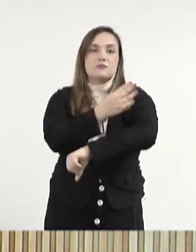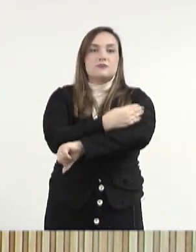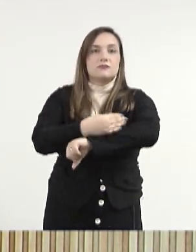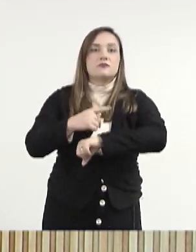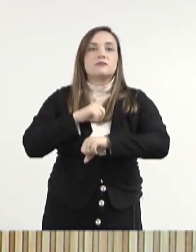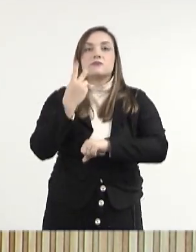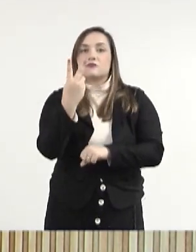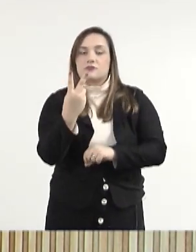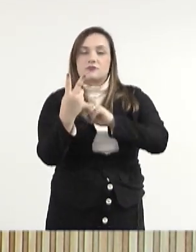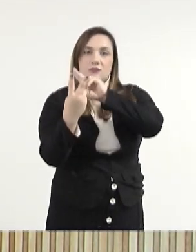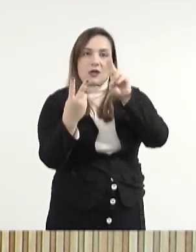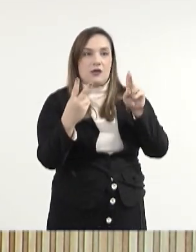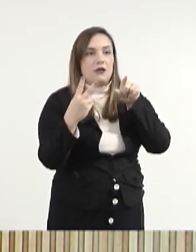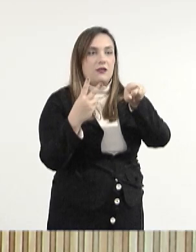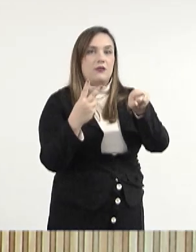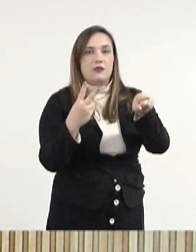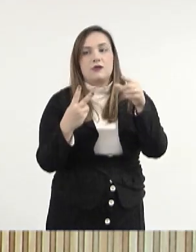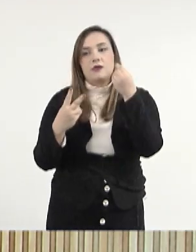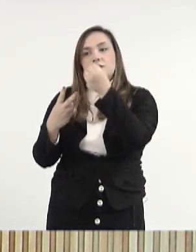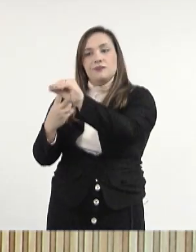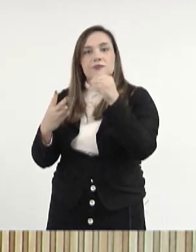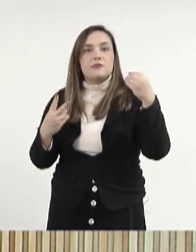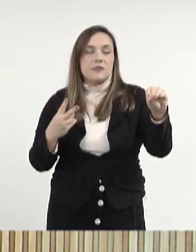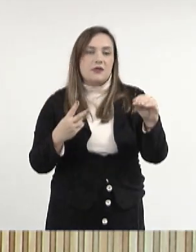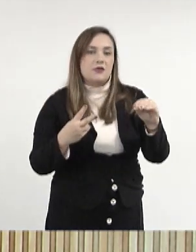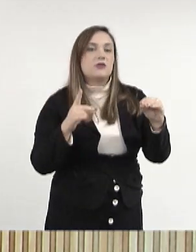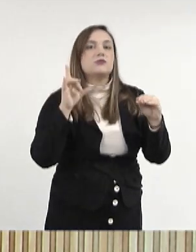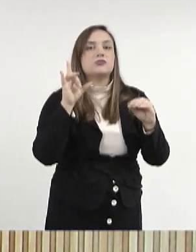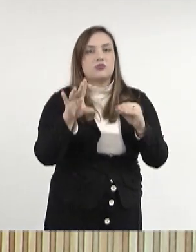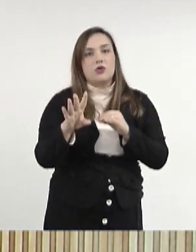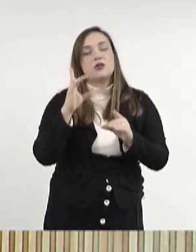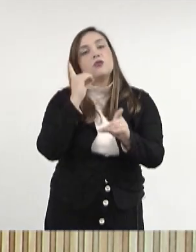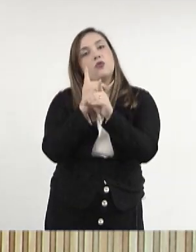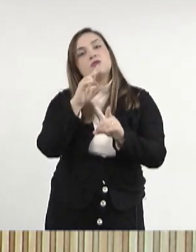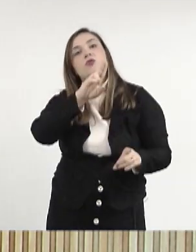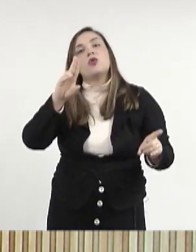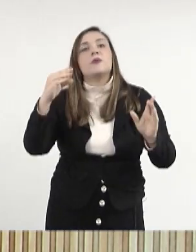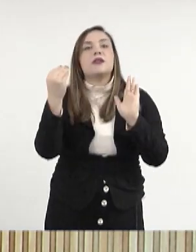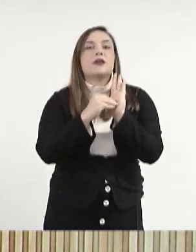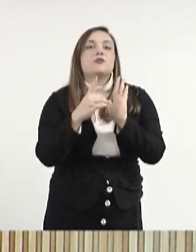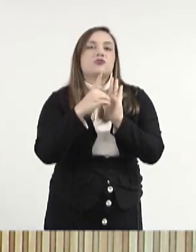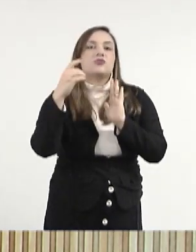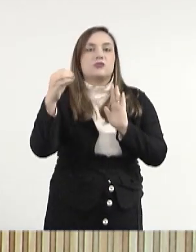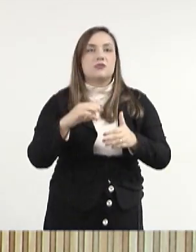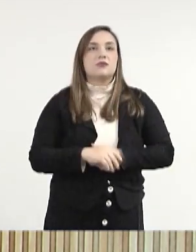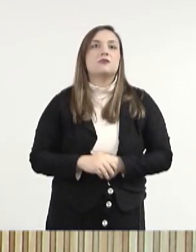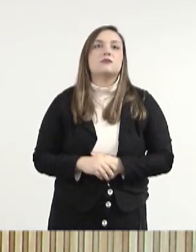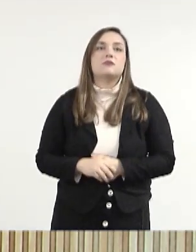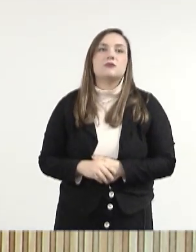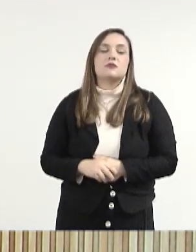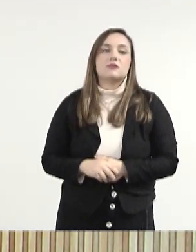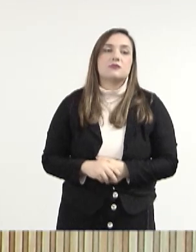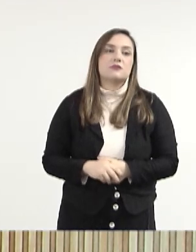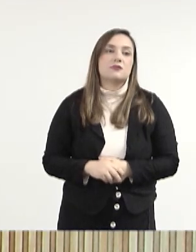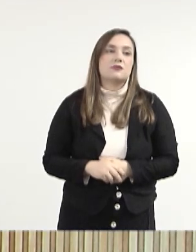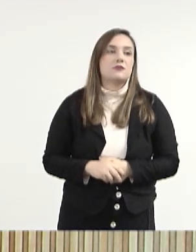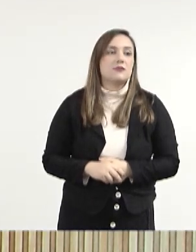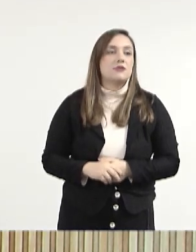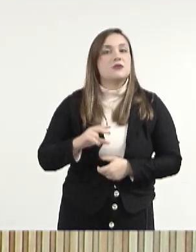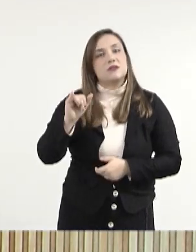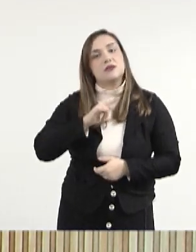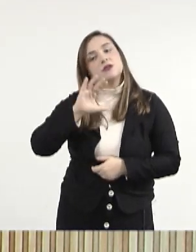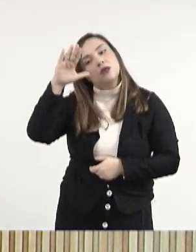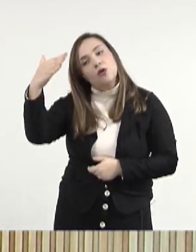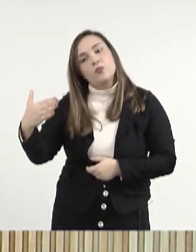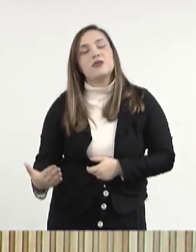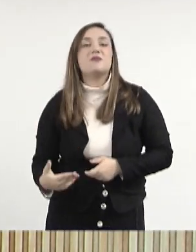2 nomes, então. O nome é dada a devida publicidade nos diários oficiais. O nome, a gente sempre comenta, quando ocorrem essas